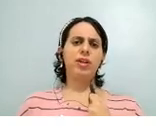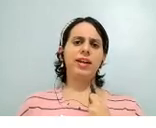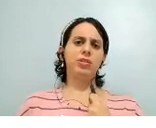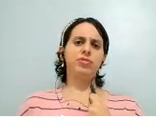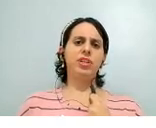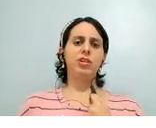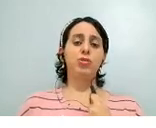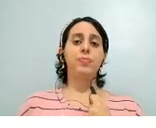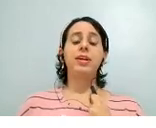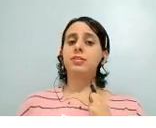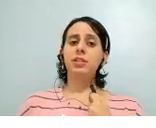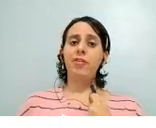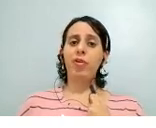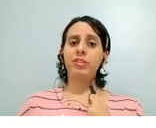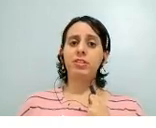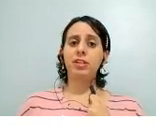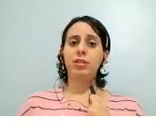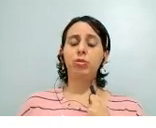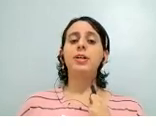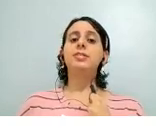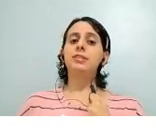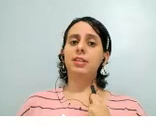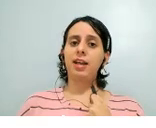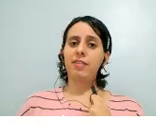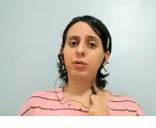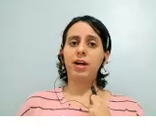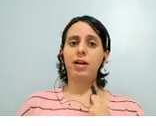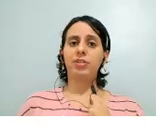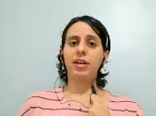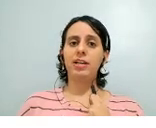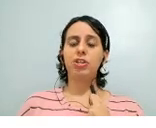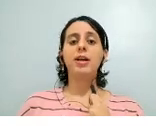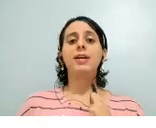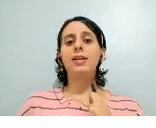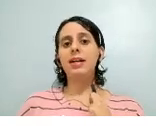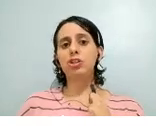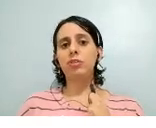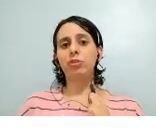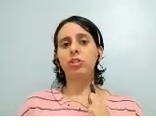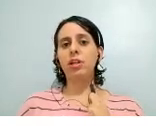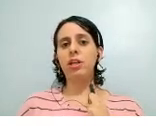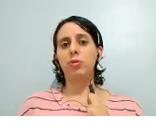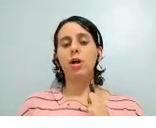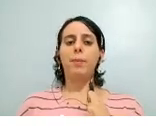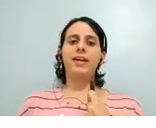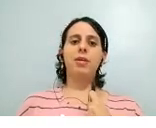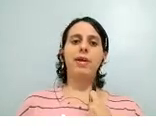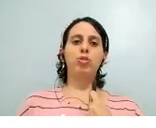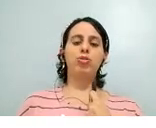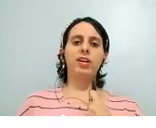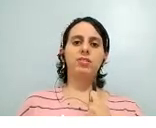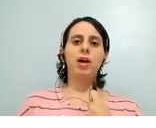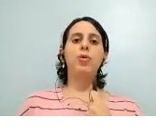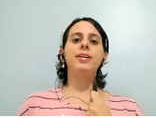deixe o seu like no vídeo. Se não for inscrito, se inscreva no canal da EJA e ative o sininho para